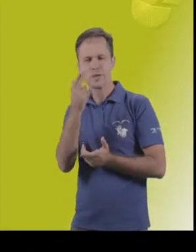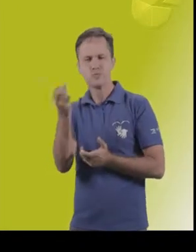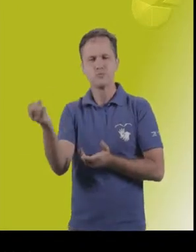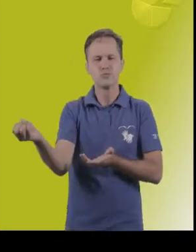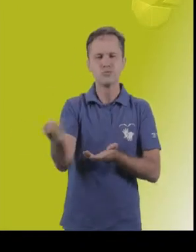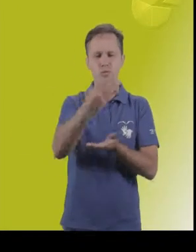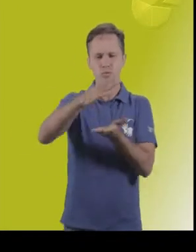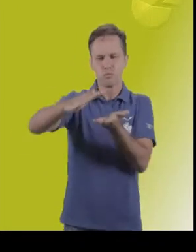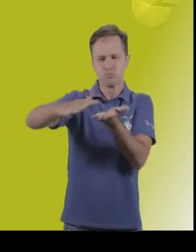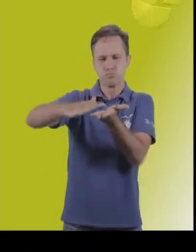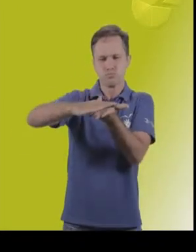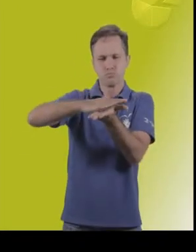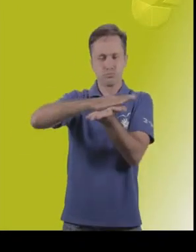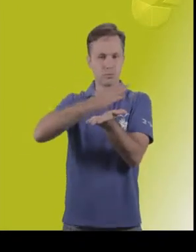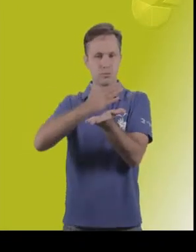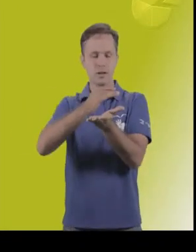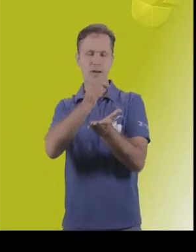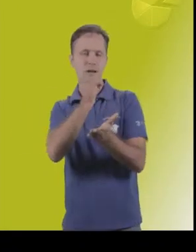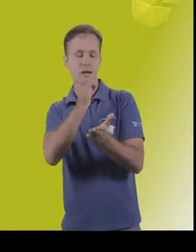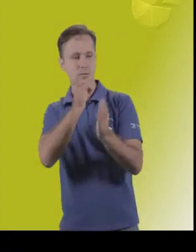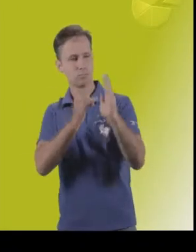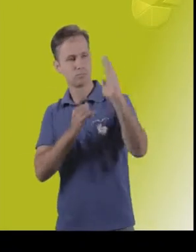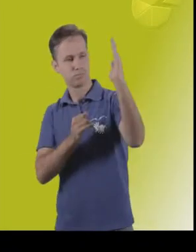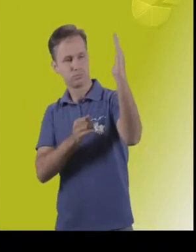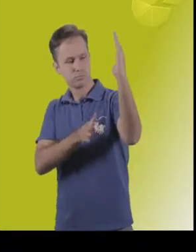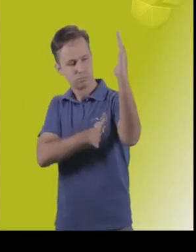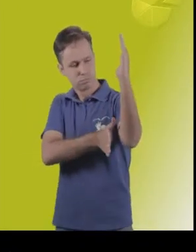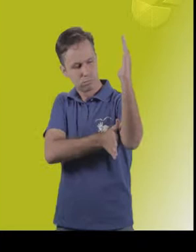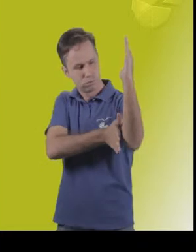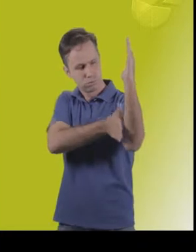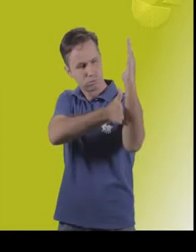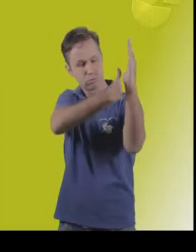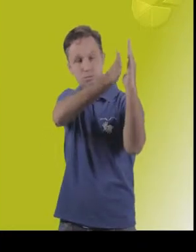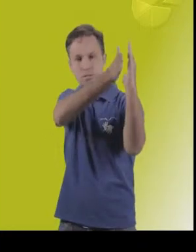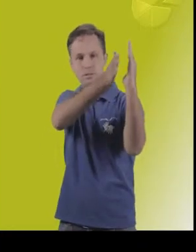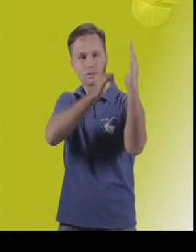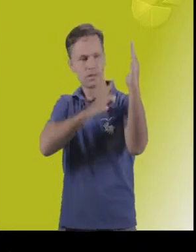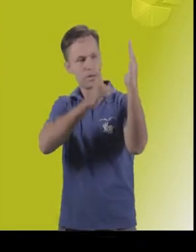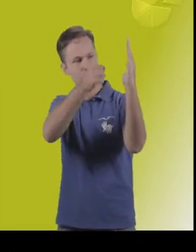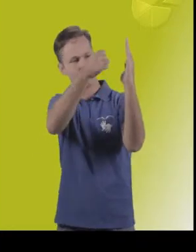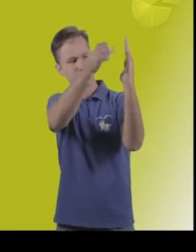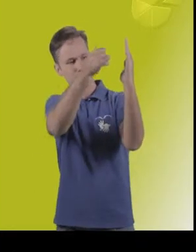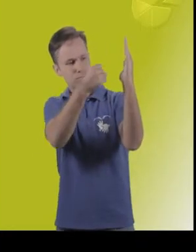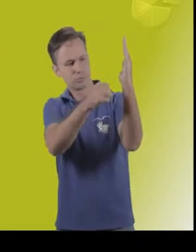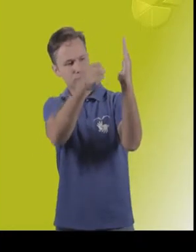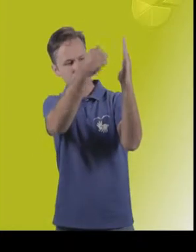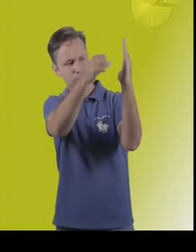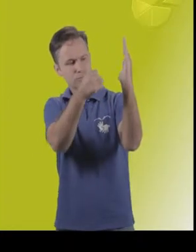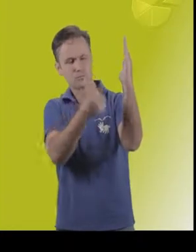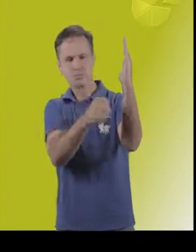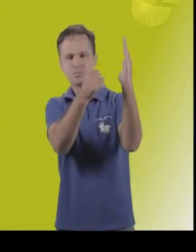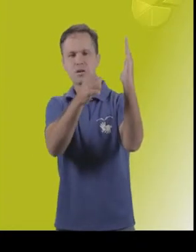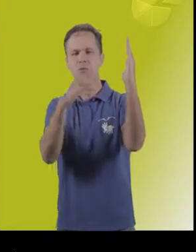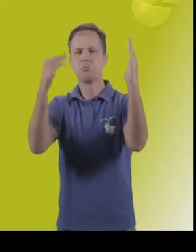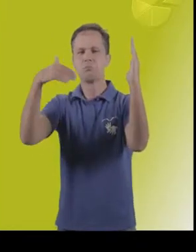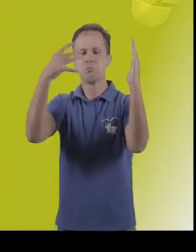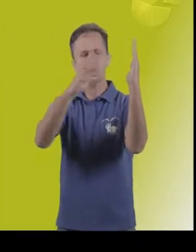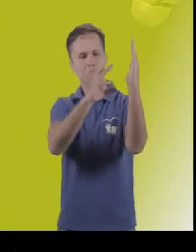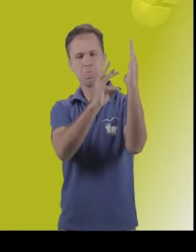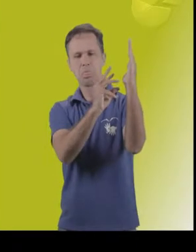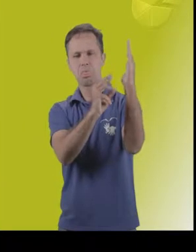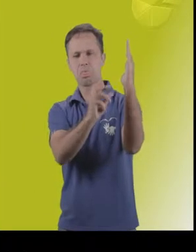novas camadas da cidade, né? Que tem as paredes, os azulejos, e esses azulejos também vão se